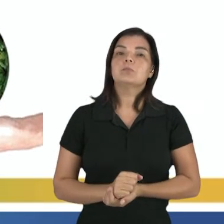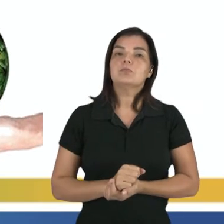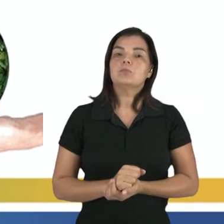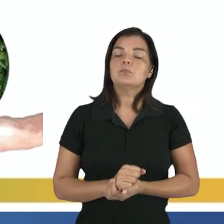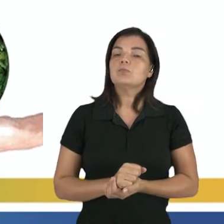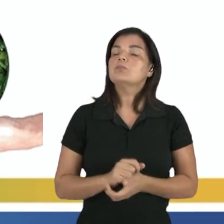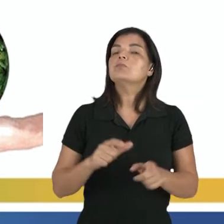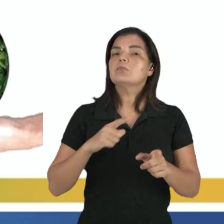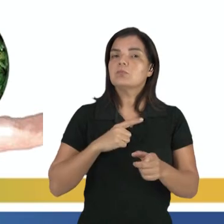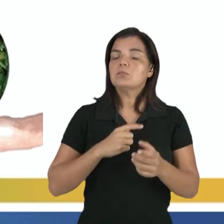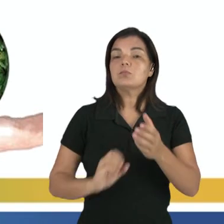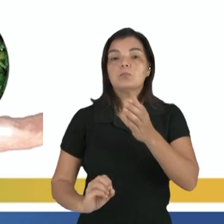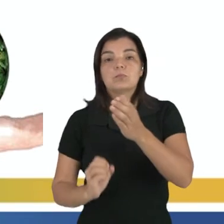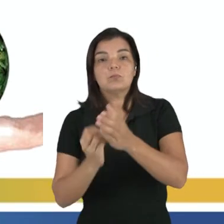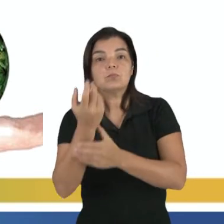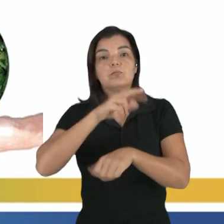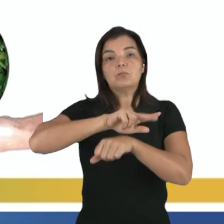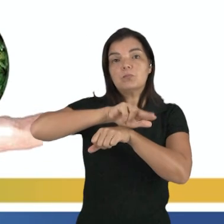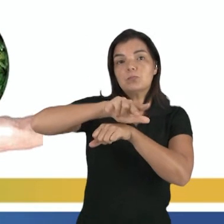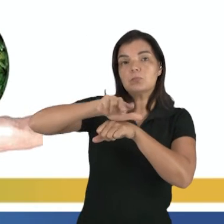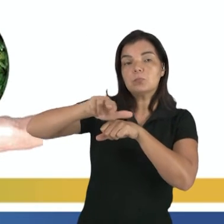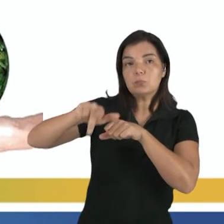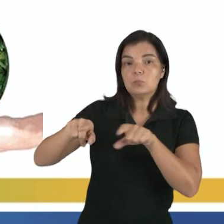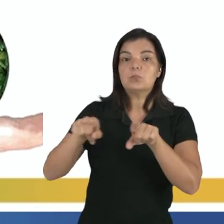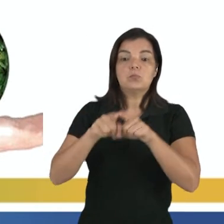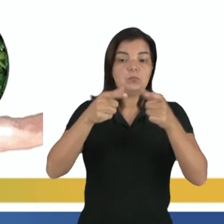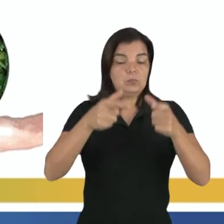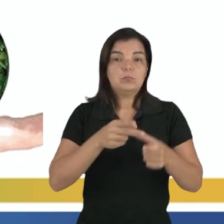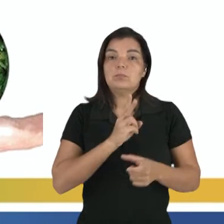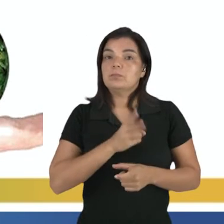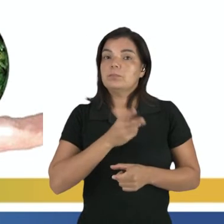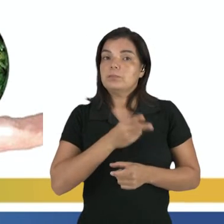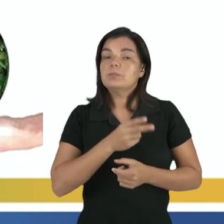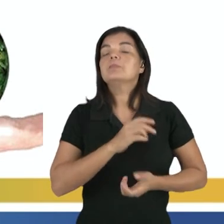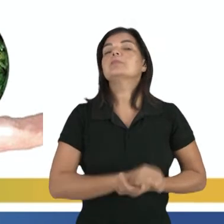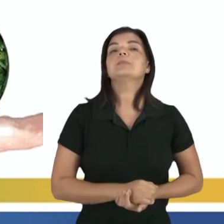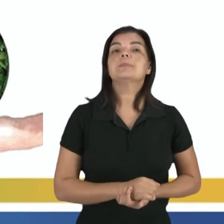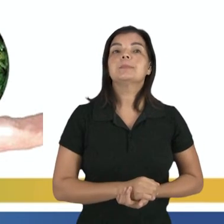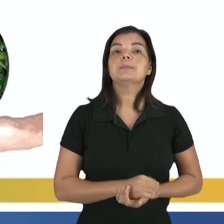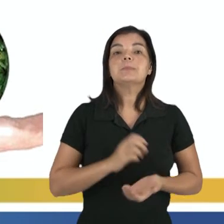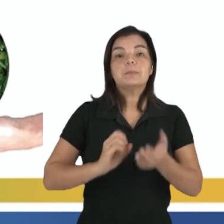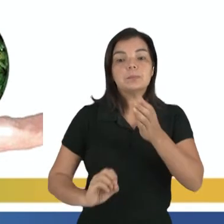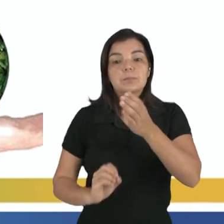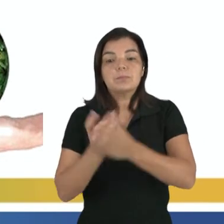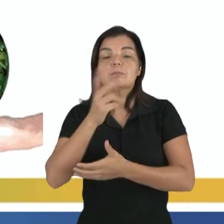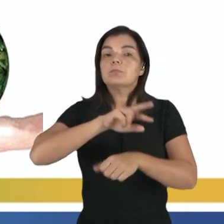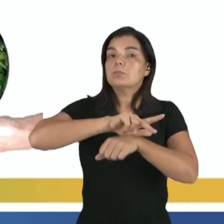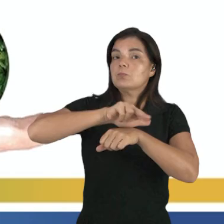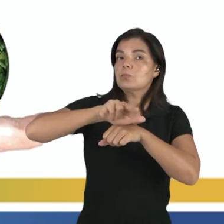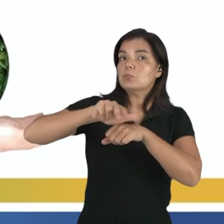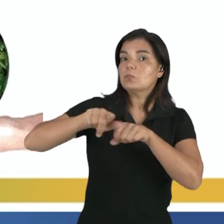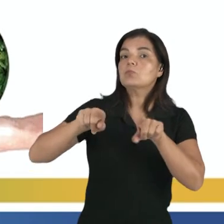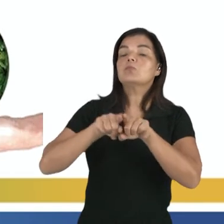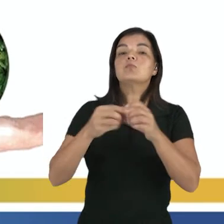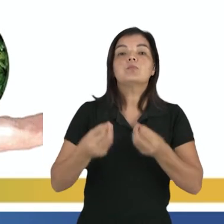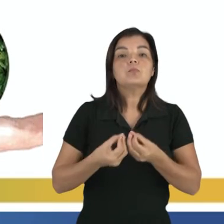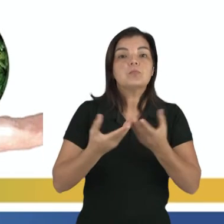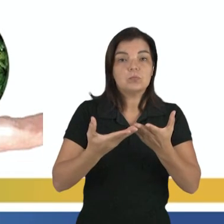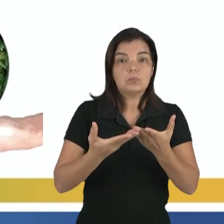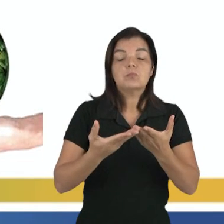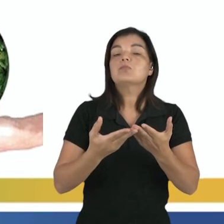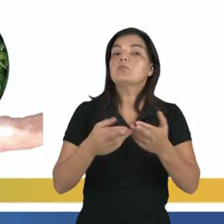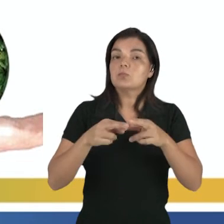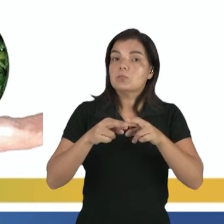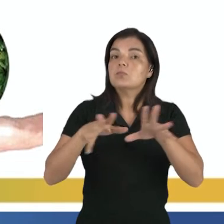engloba uma grande biodiversidade em apenas uma área, essa biodiversidade ela pode vir a fornecer recursos